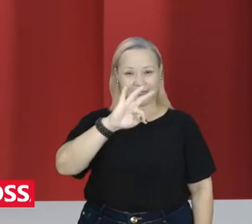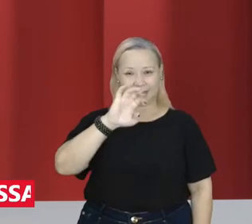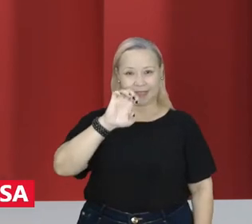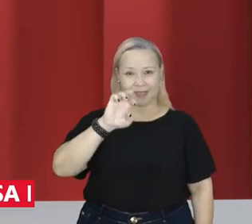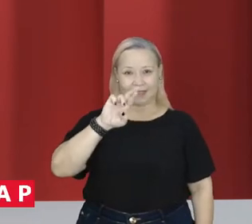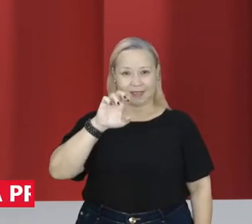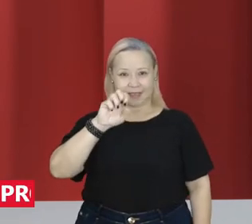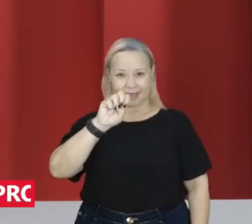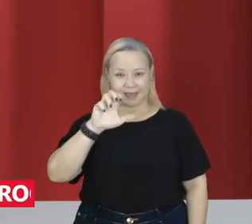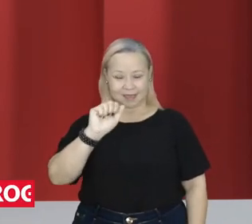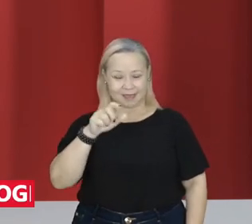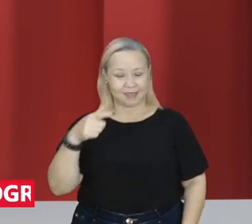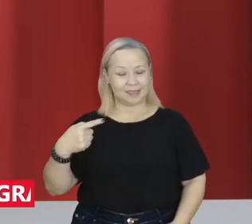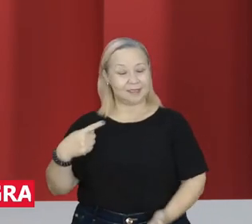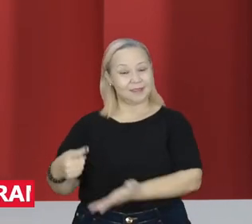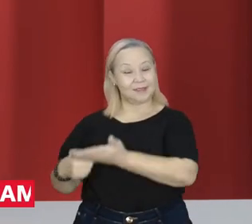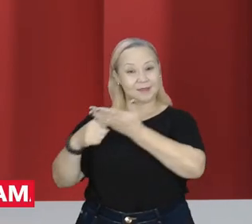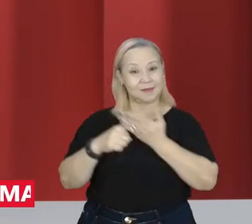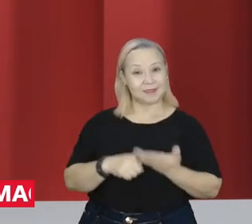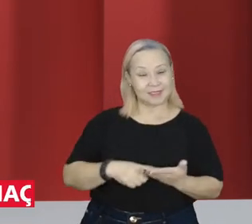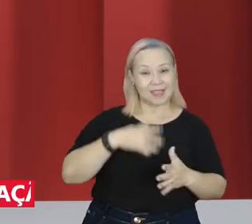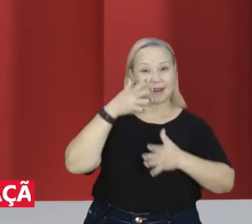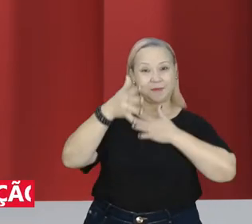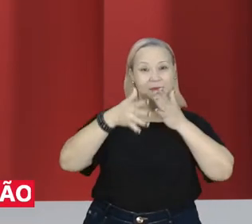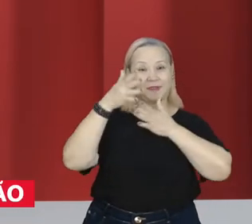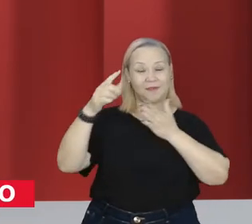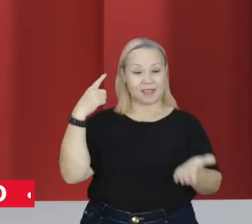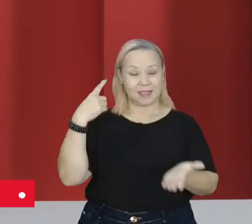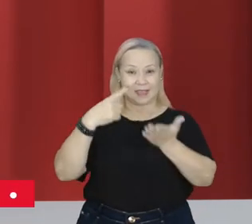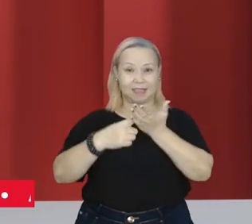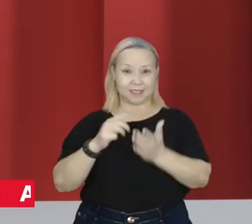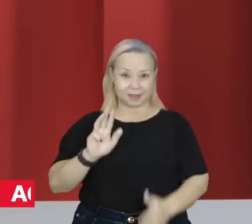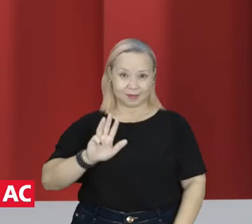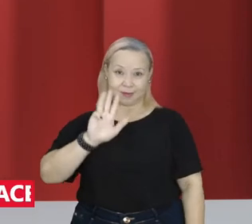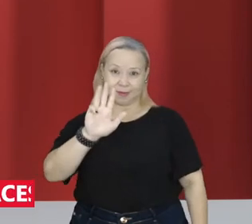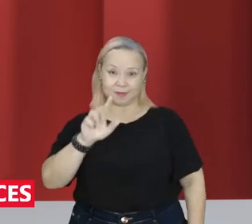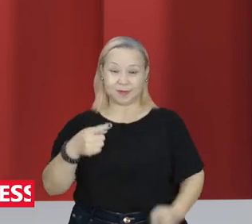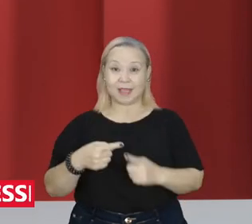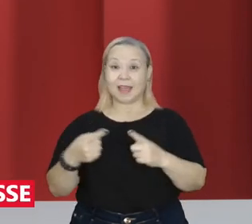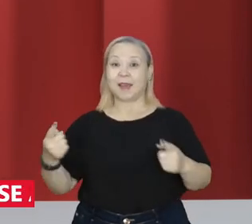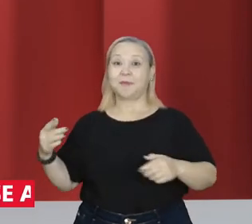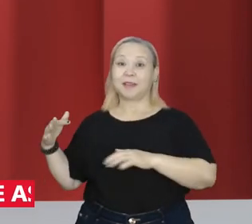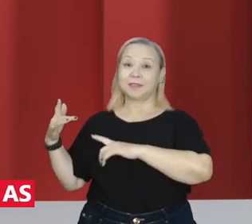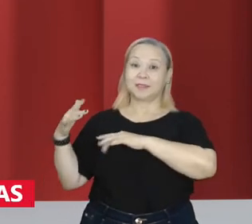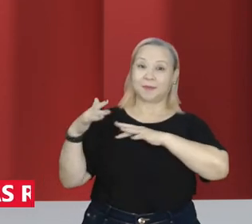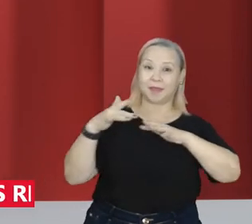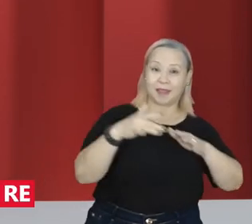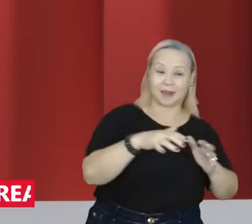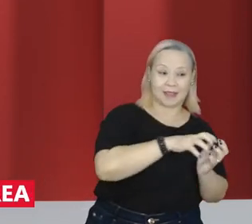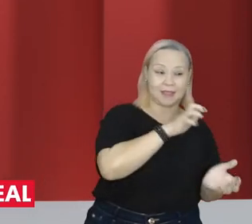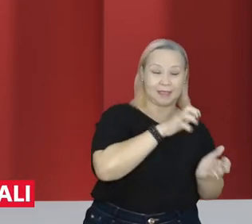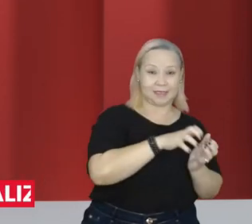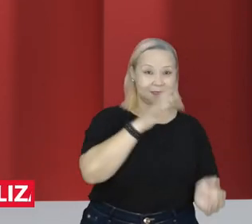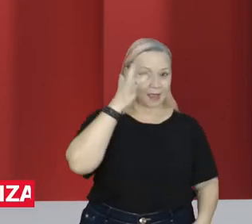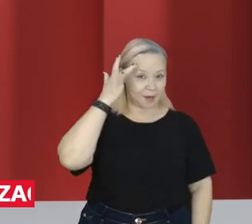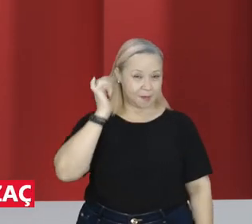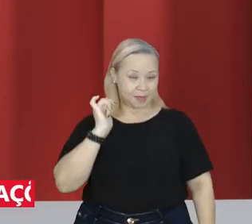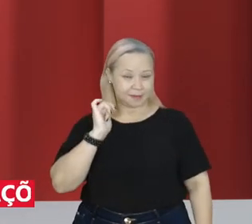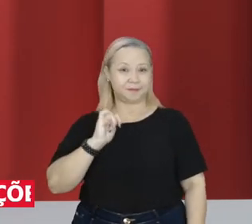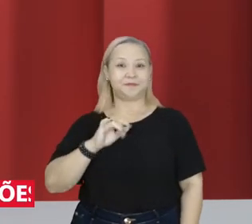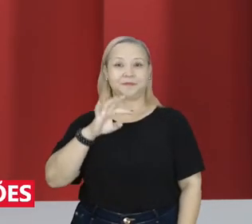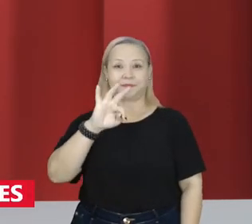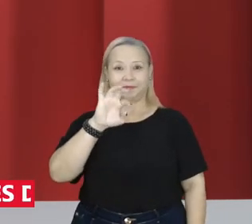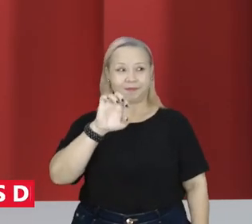nossa convidada para falar da agenda do Lula. Mais uma caminhada, hein, gente? Dessa vez lá em Recife, amanhã. A Tereza